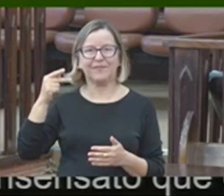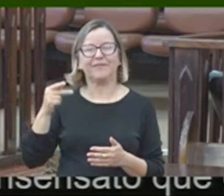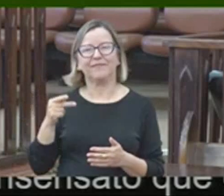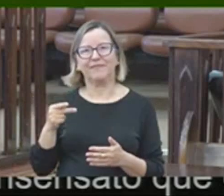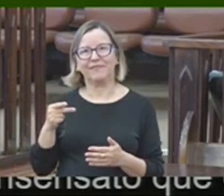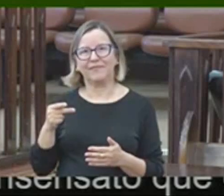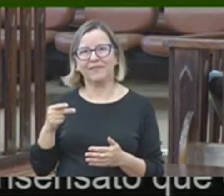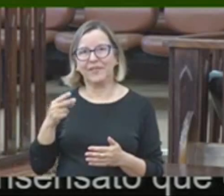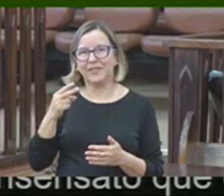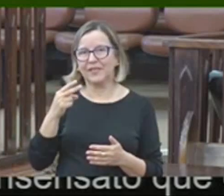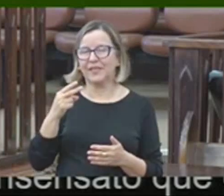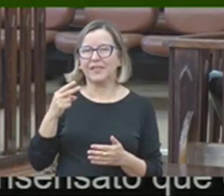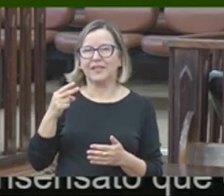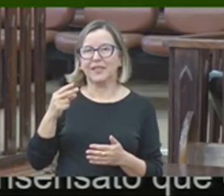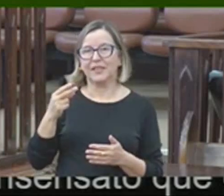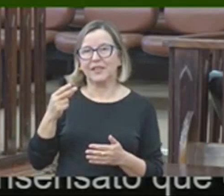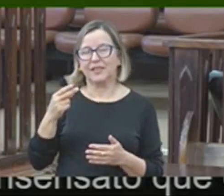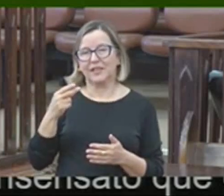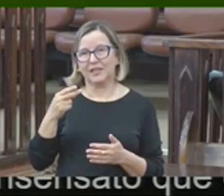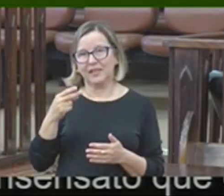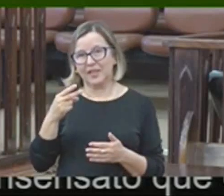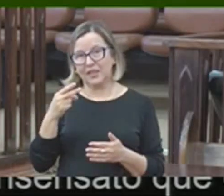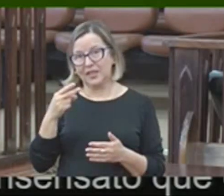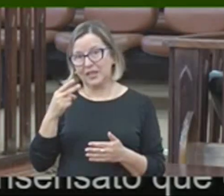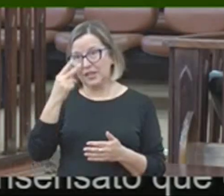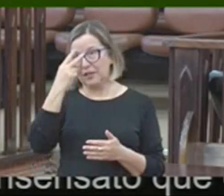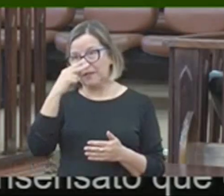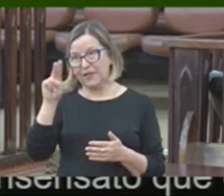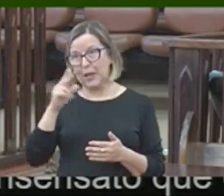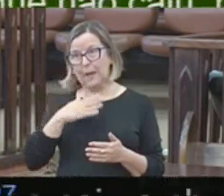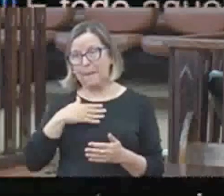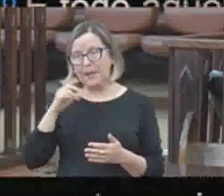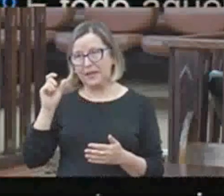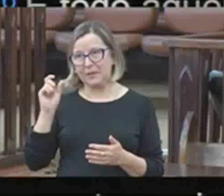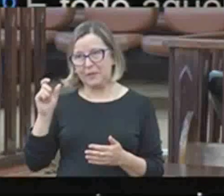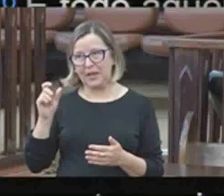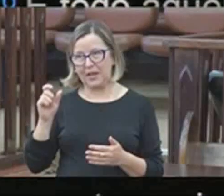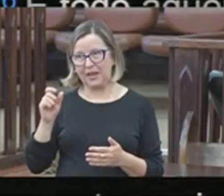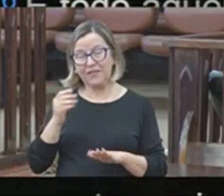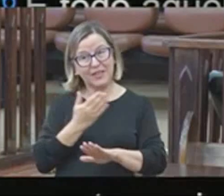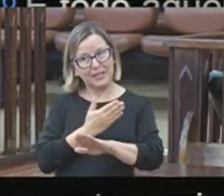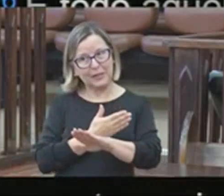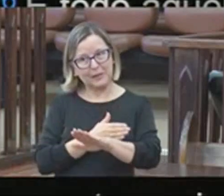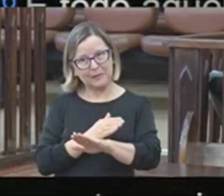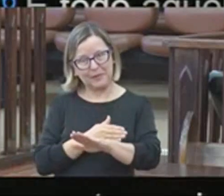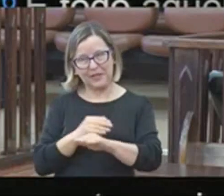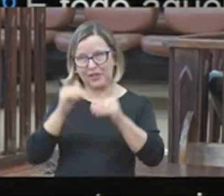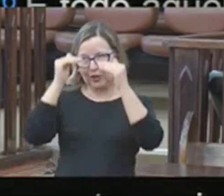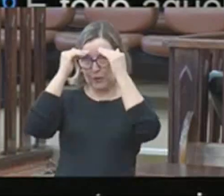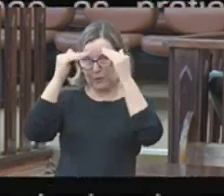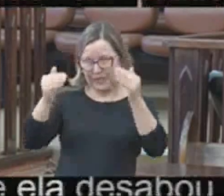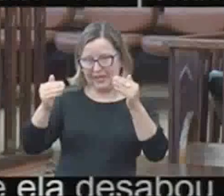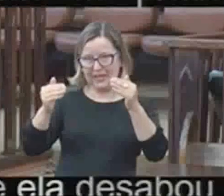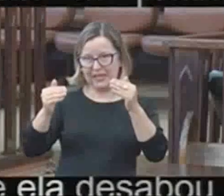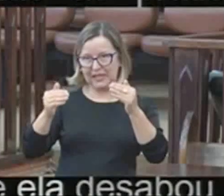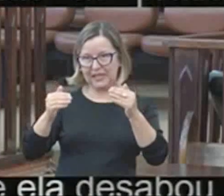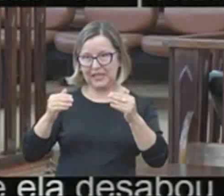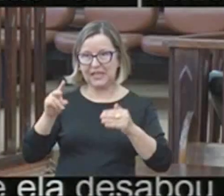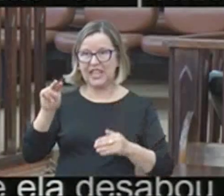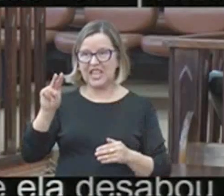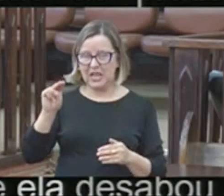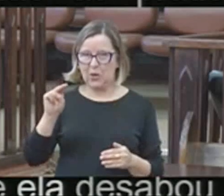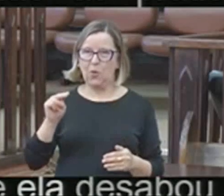as pratica, será comparado a um homem prudente que edificou a sua casa sobre a